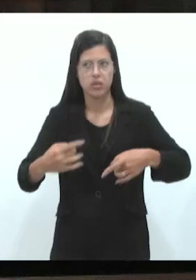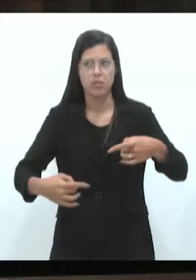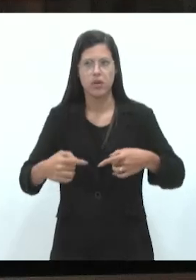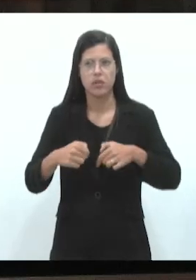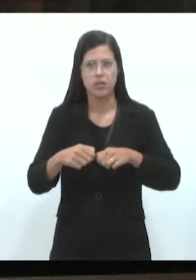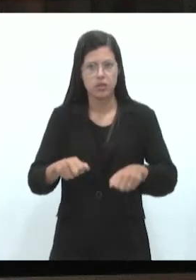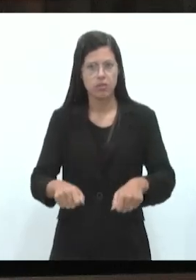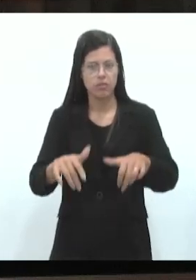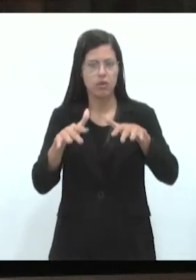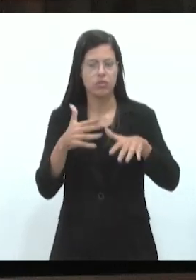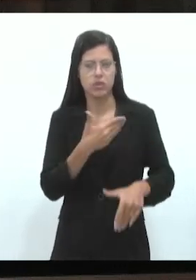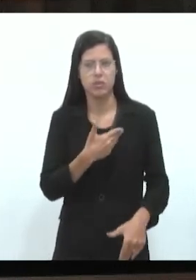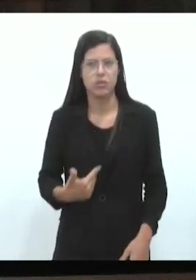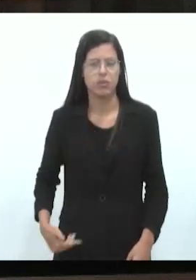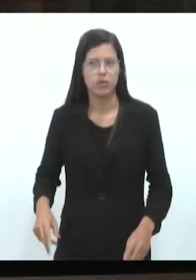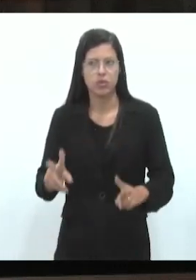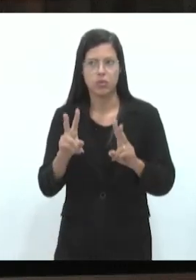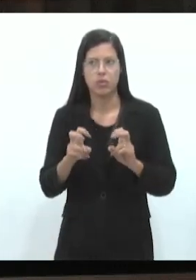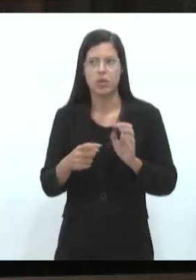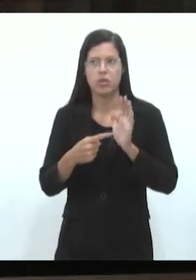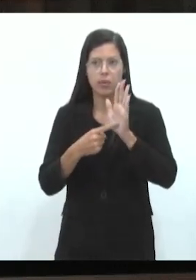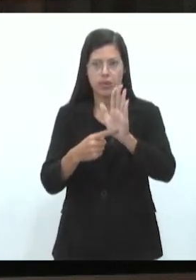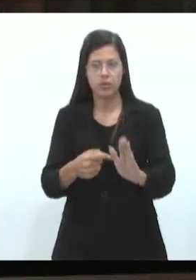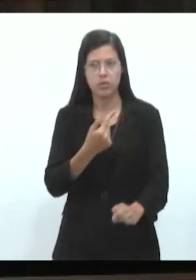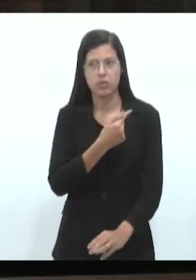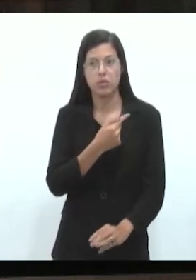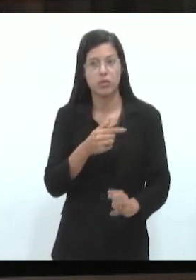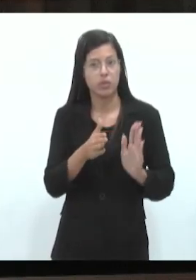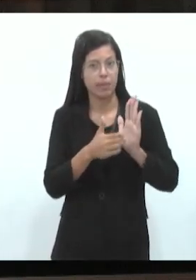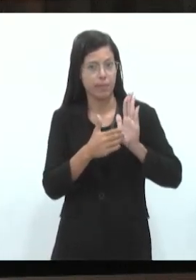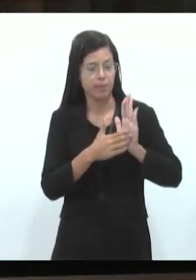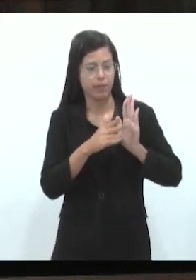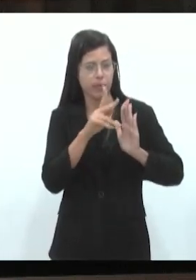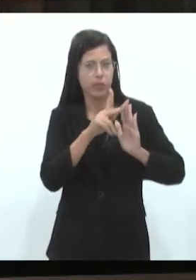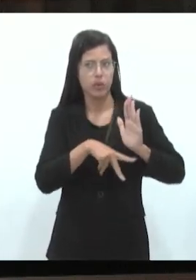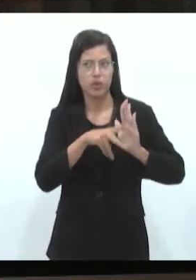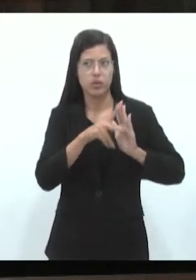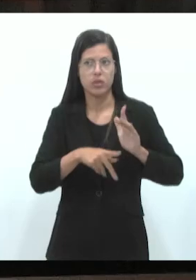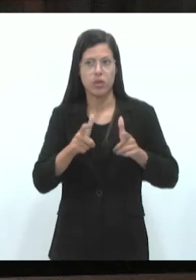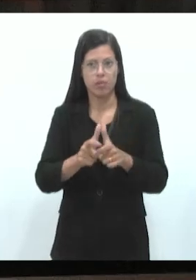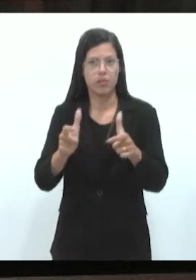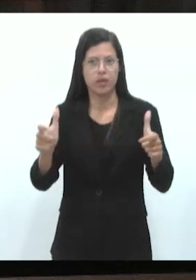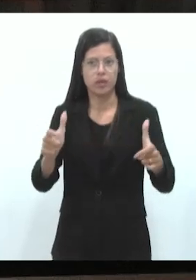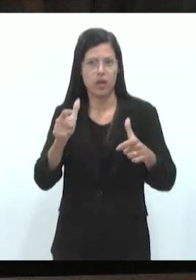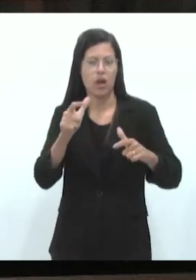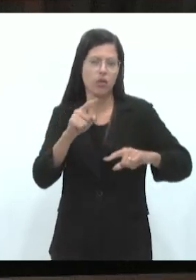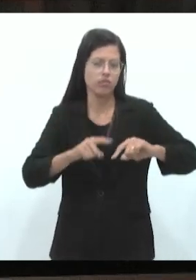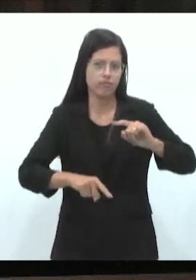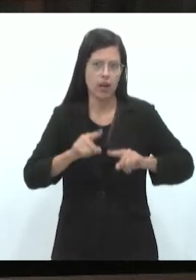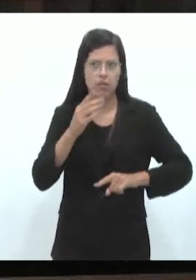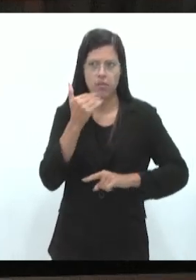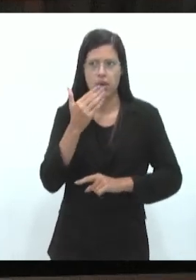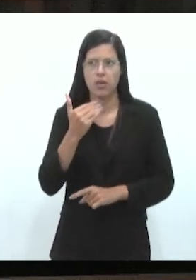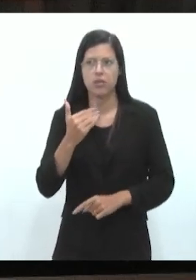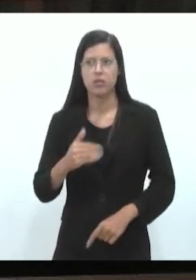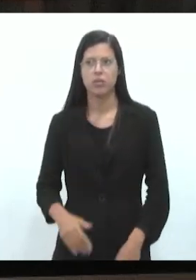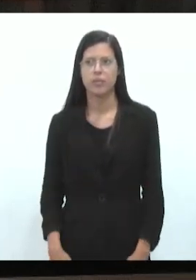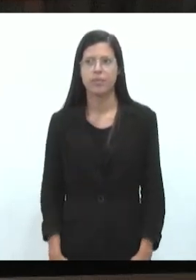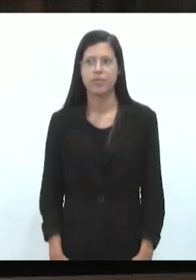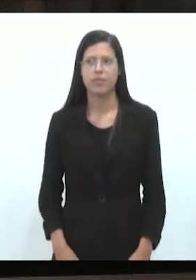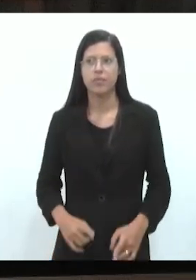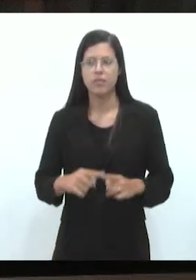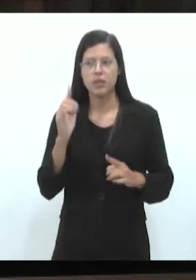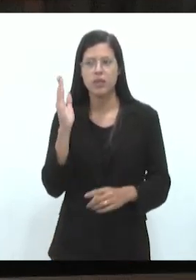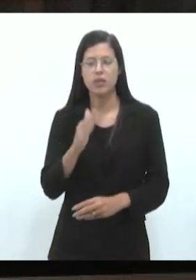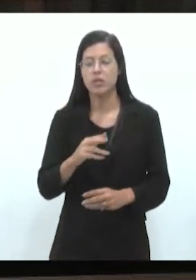isso, e a gente apresentou esse projeto para poder ampliar os itens que sejam atendidos. E, no grosso, no direto, isso